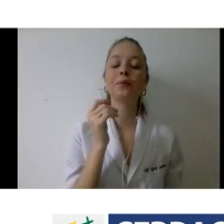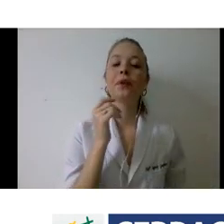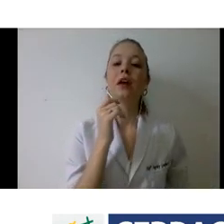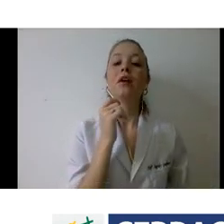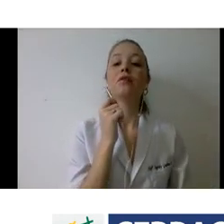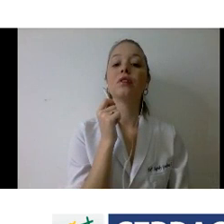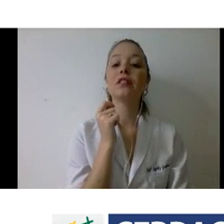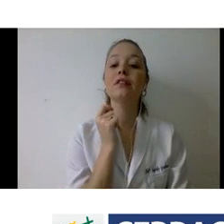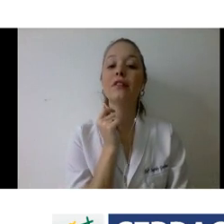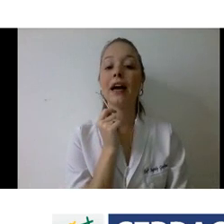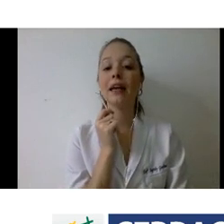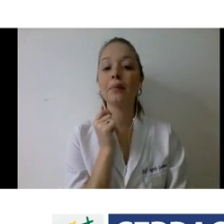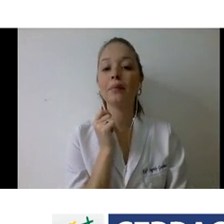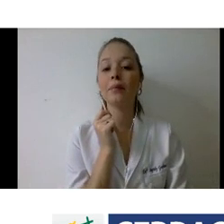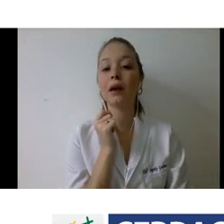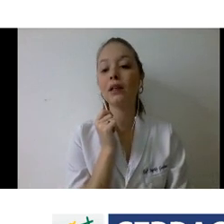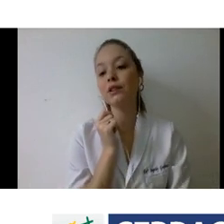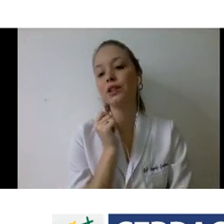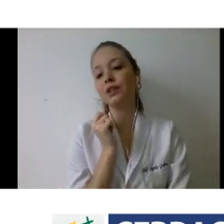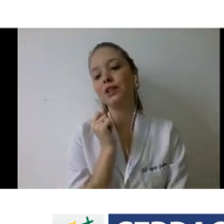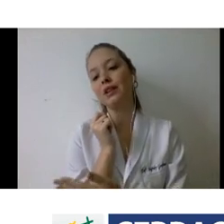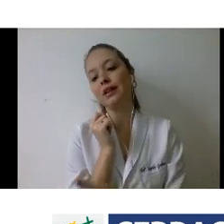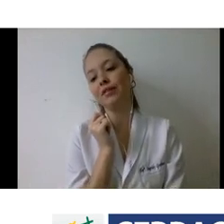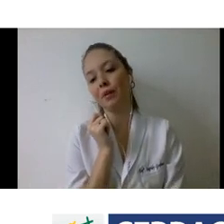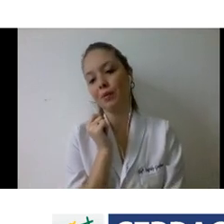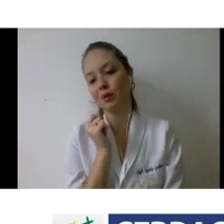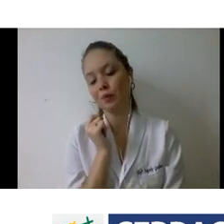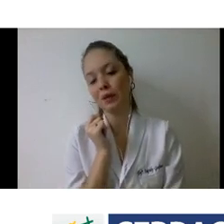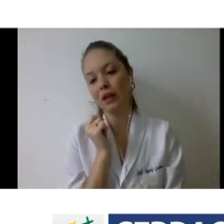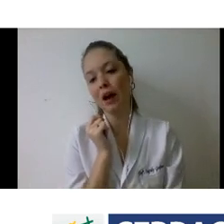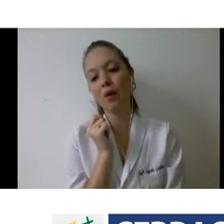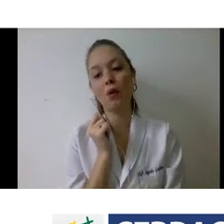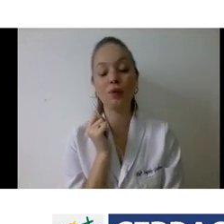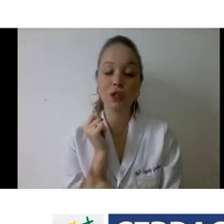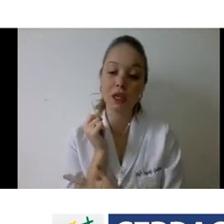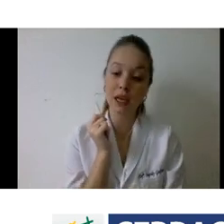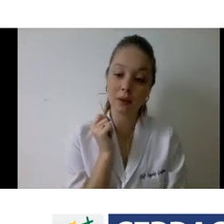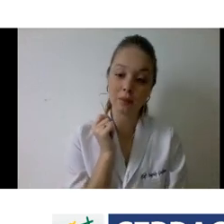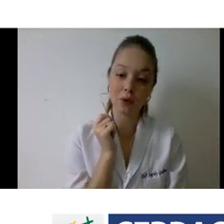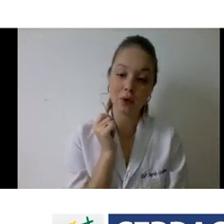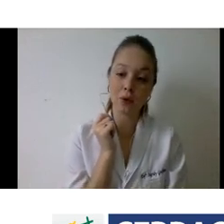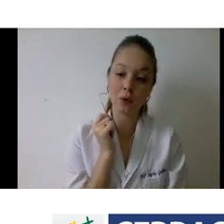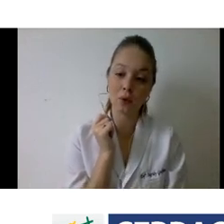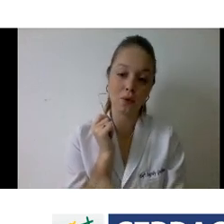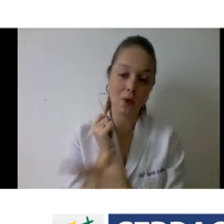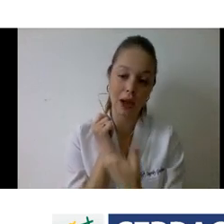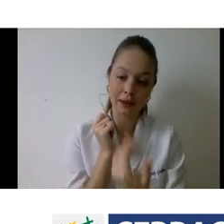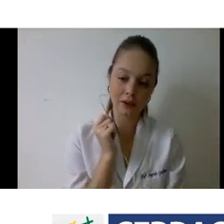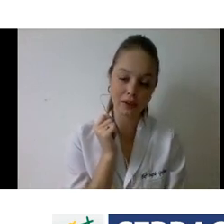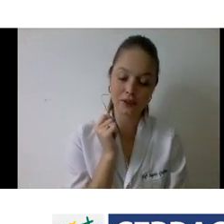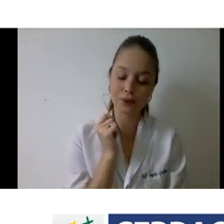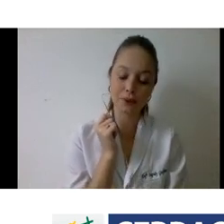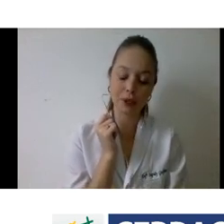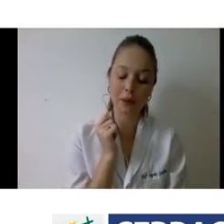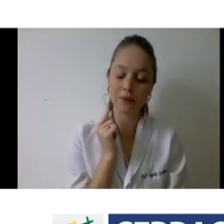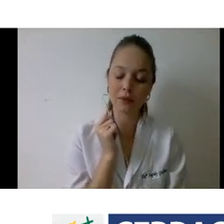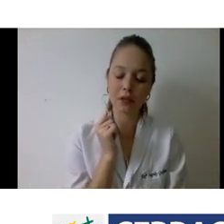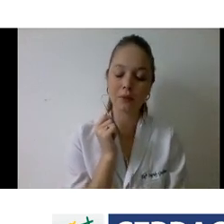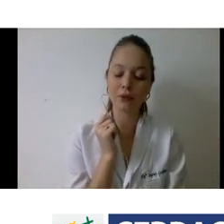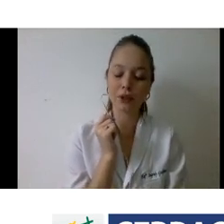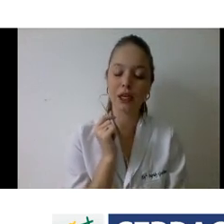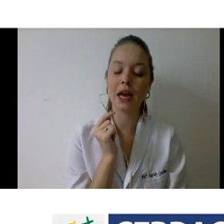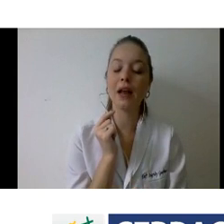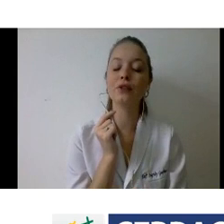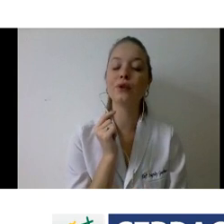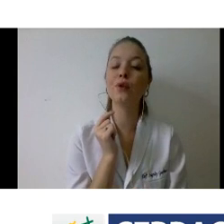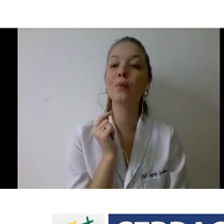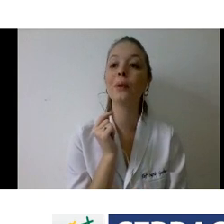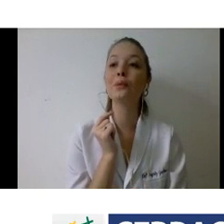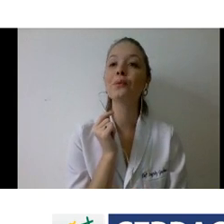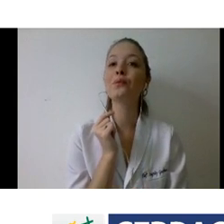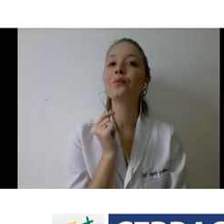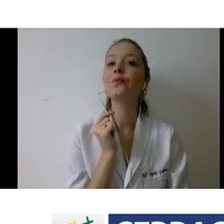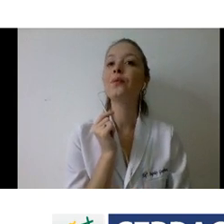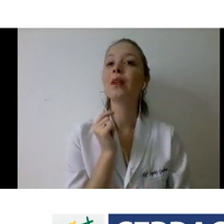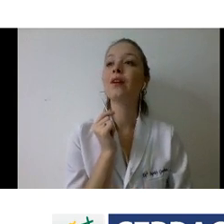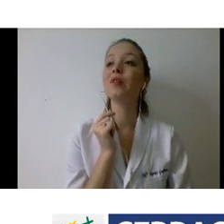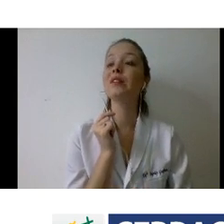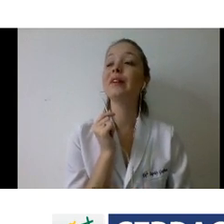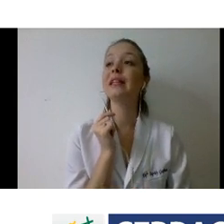né? Você vai, antes de levar para o hospital, ou de ligar, ou antes do SAMU chegar,